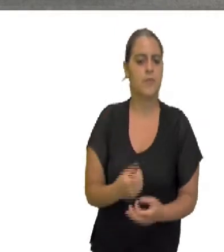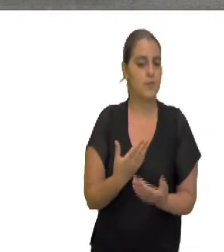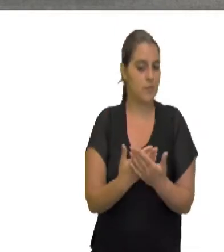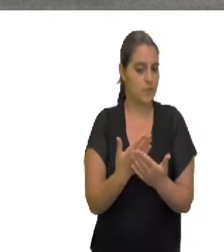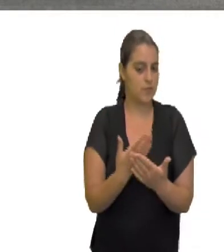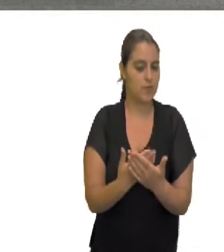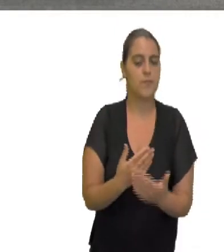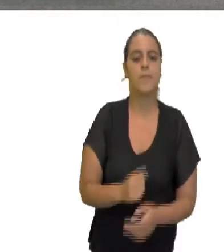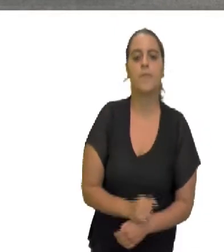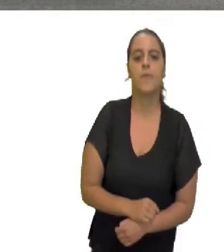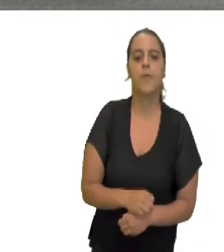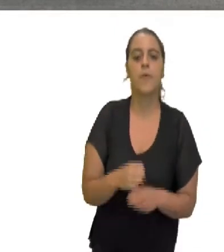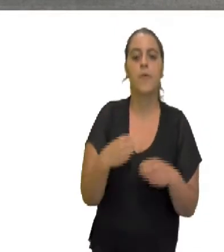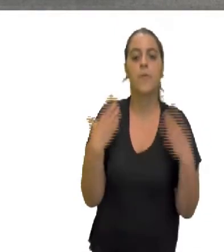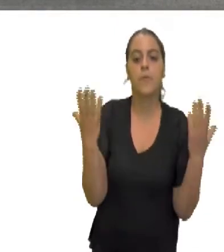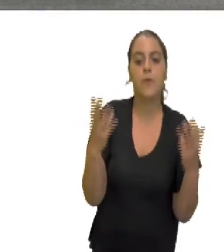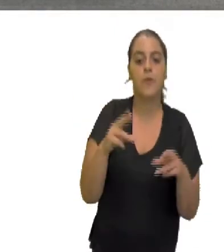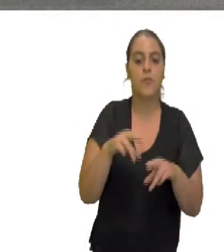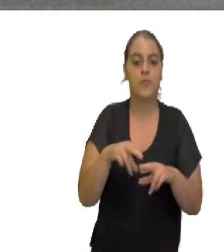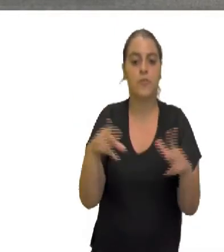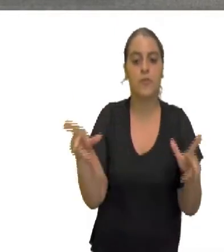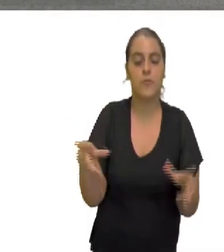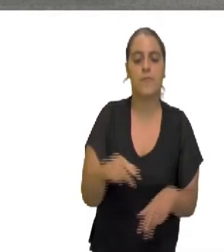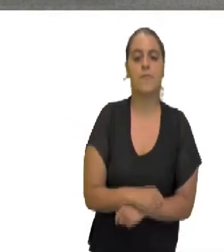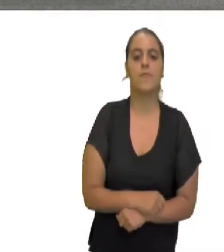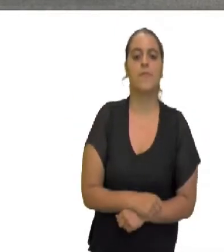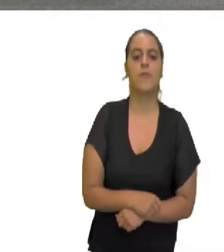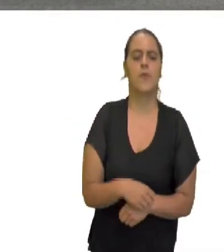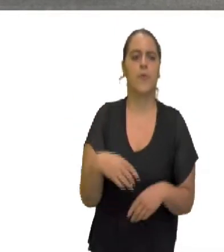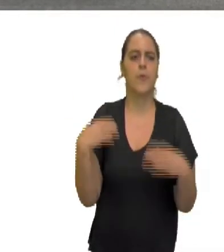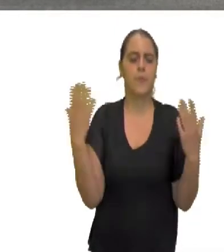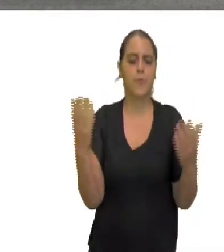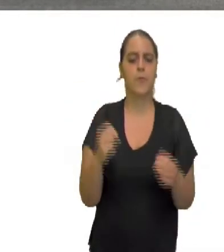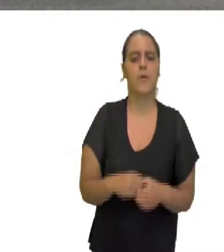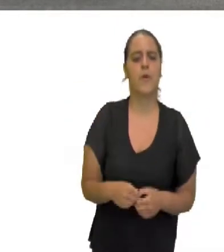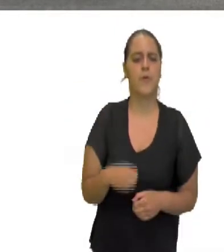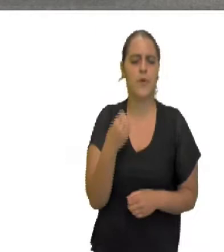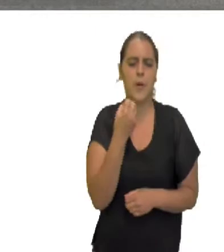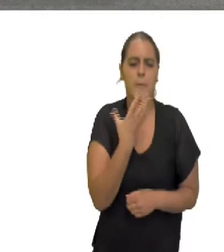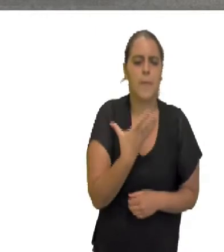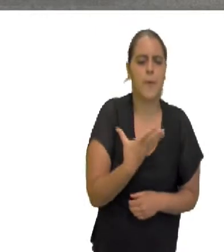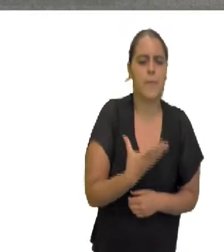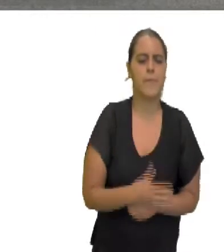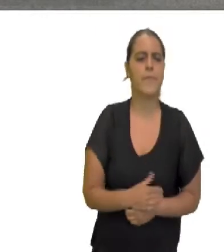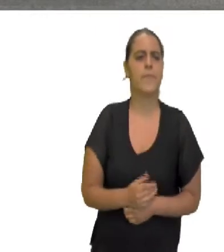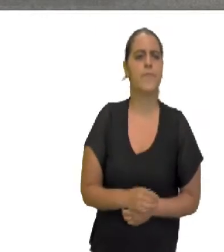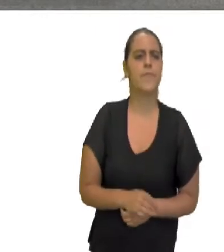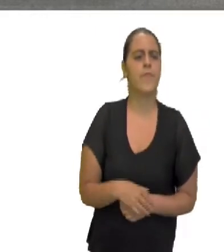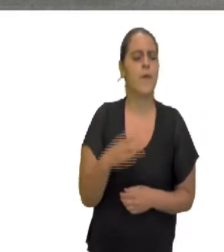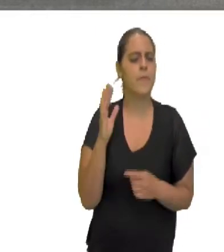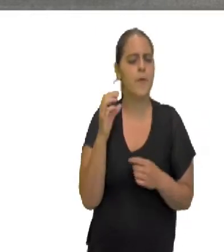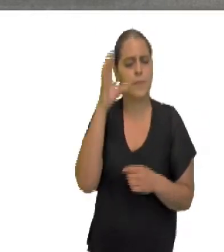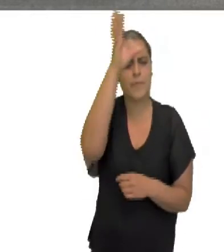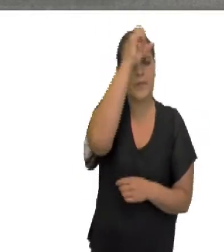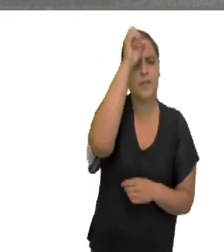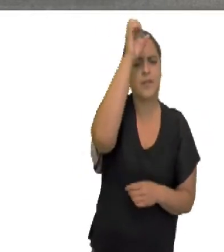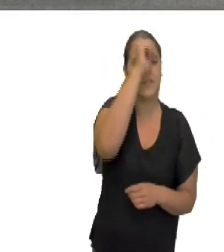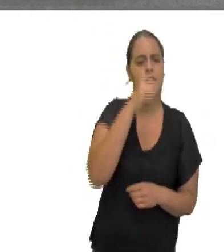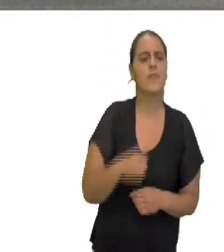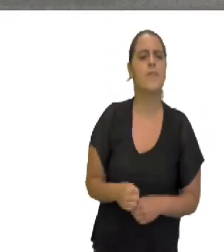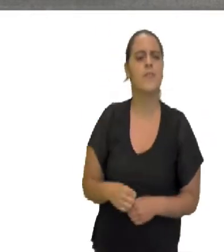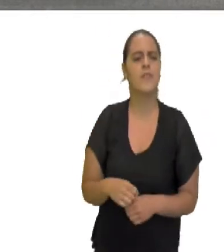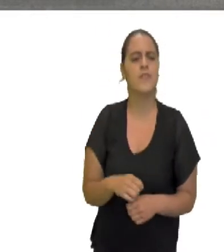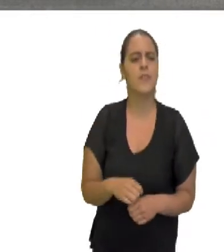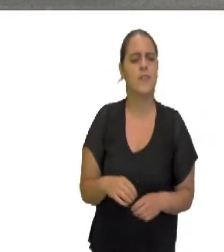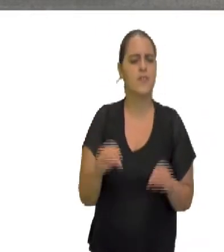aula, quais são as diferenças, quais são os benefícios. Nós vamos aprender